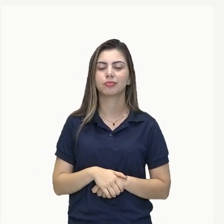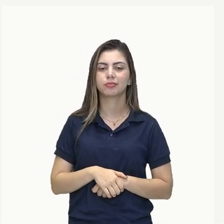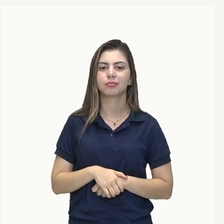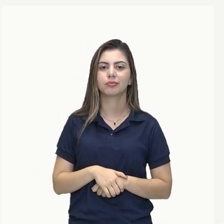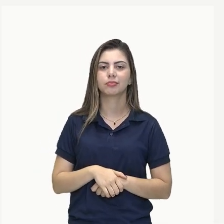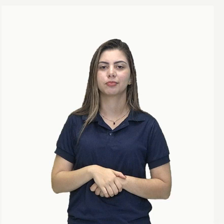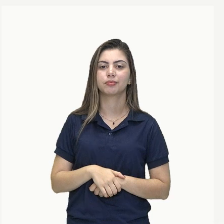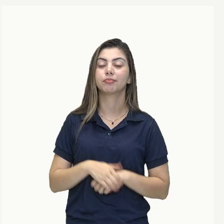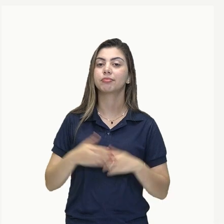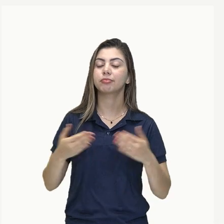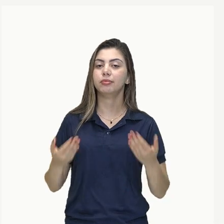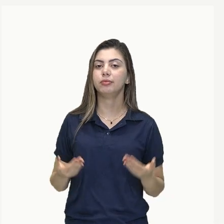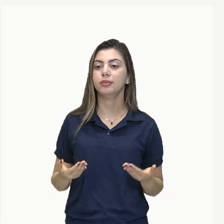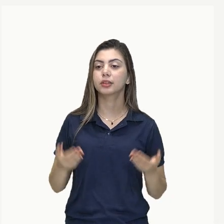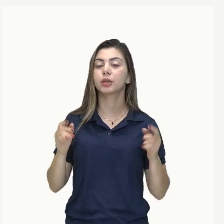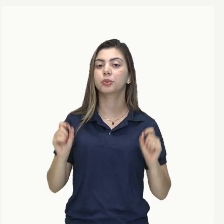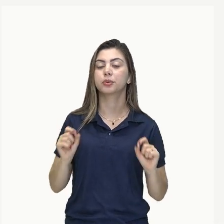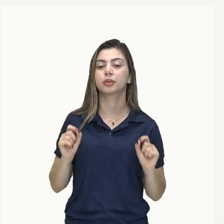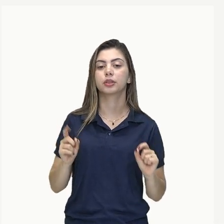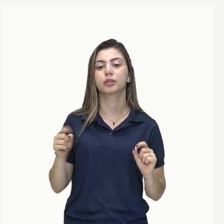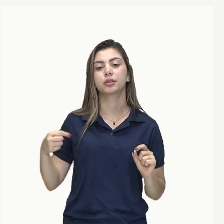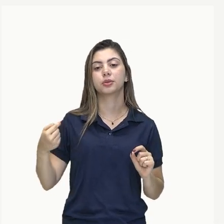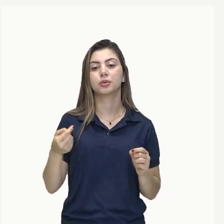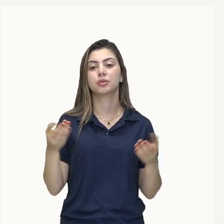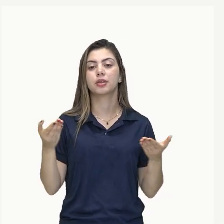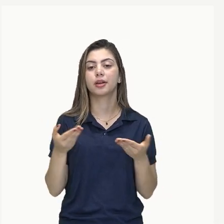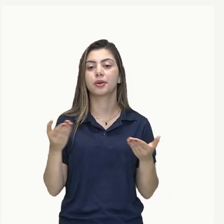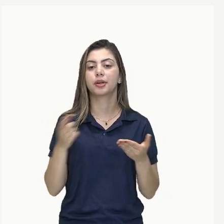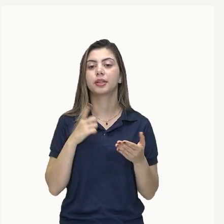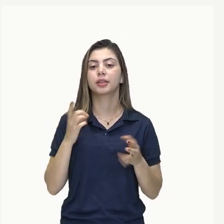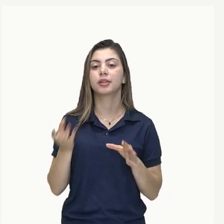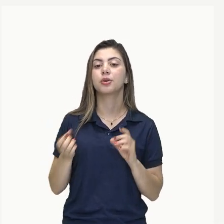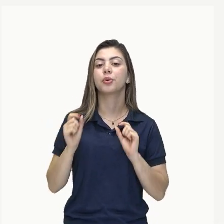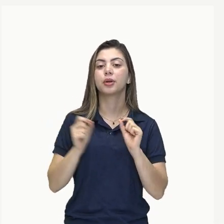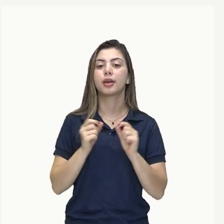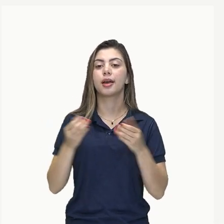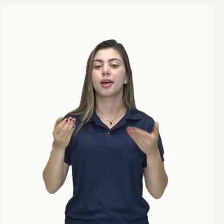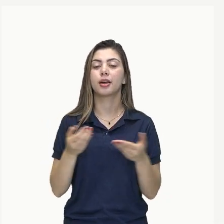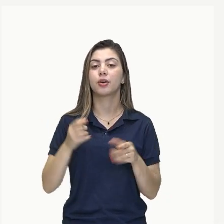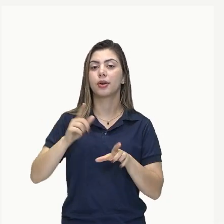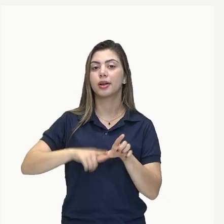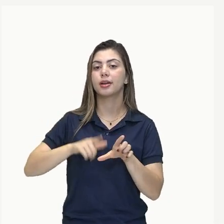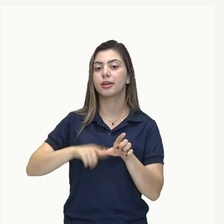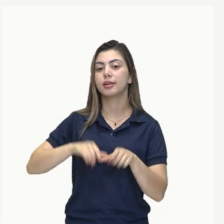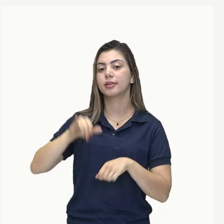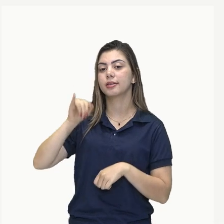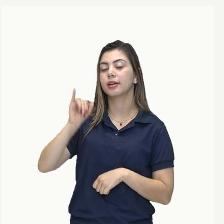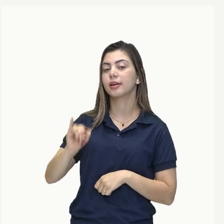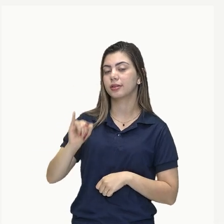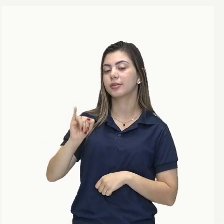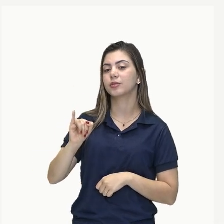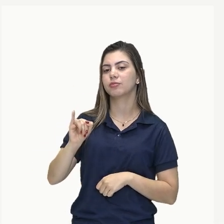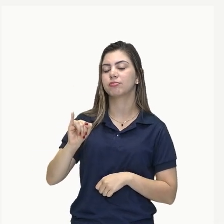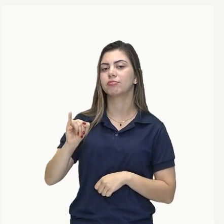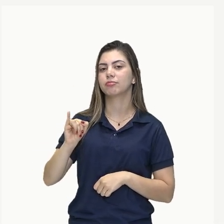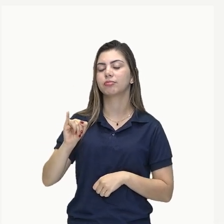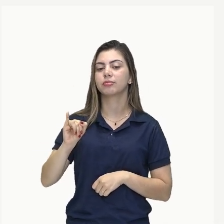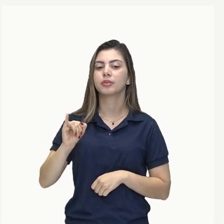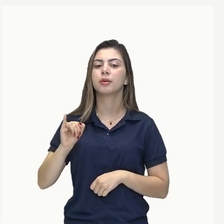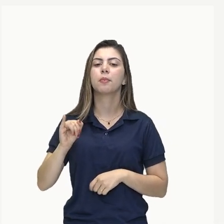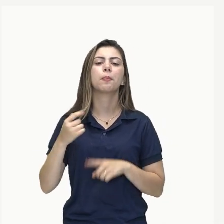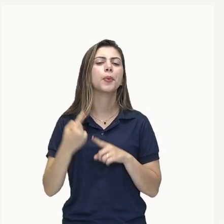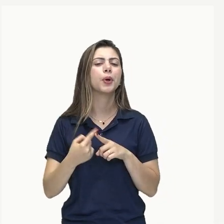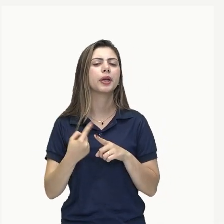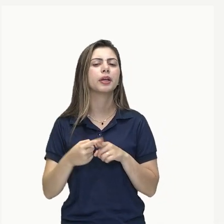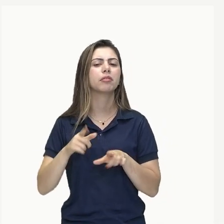4. E é por isso que nós temos aqui a inclusão dessa letrinha, ó, o i, tá?